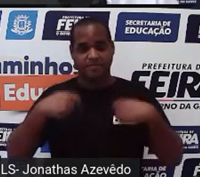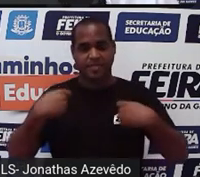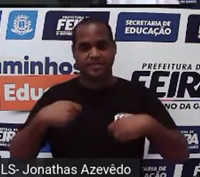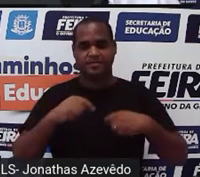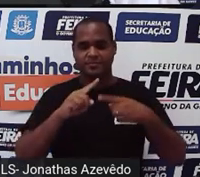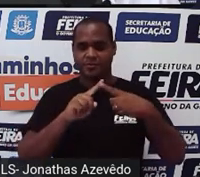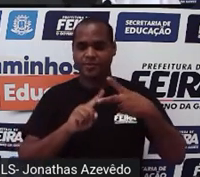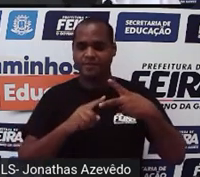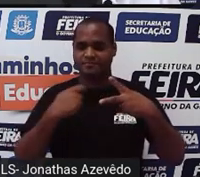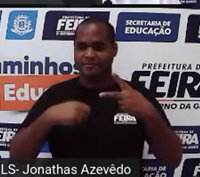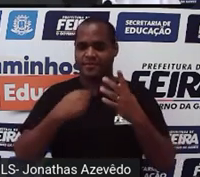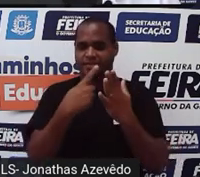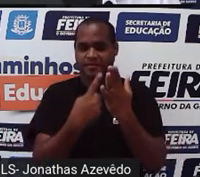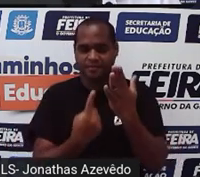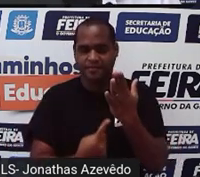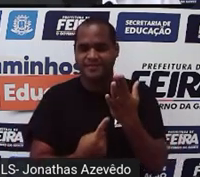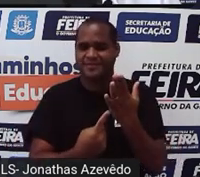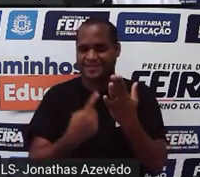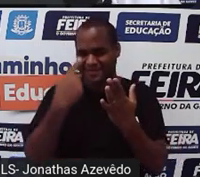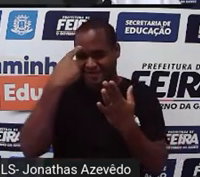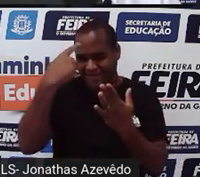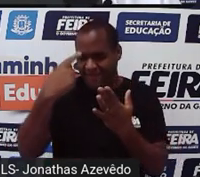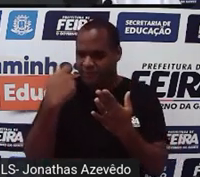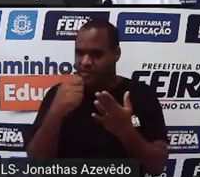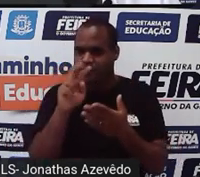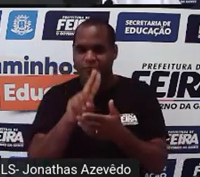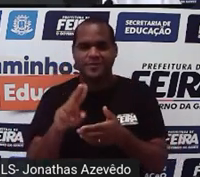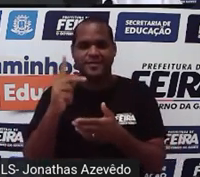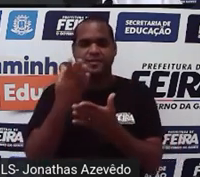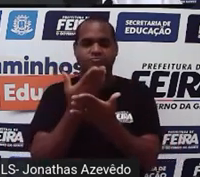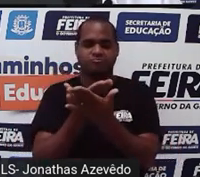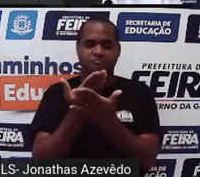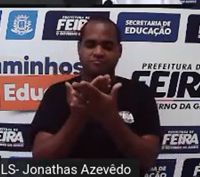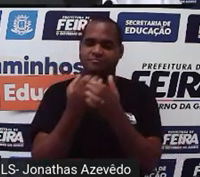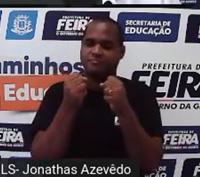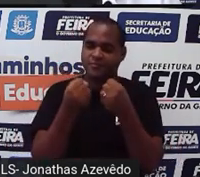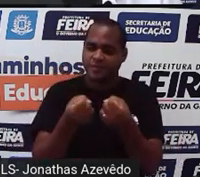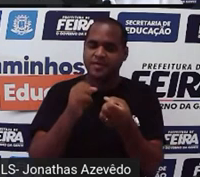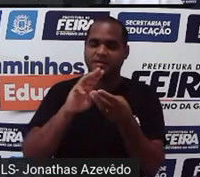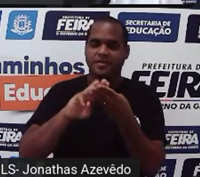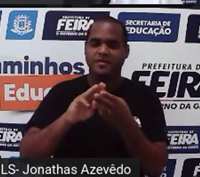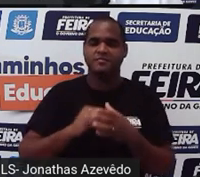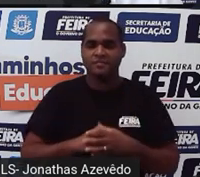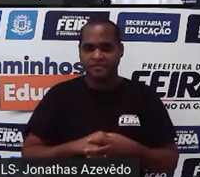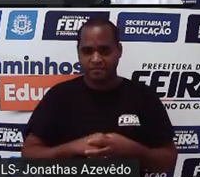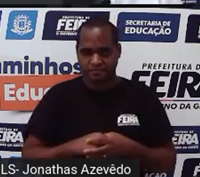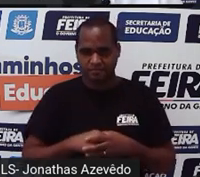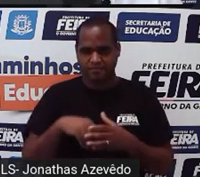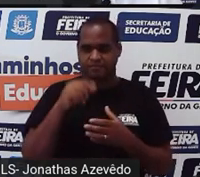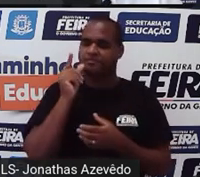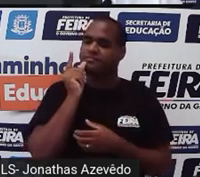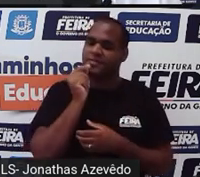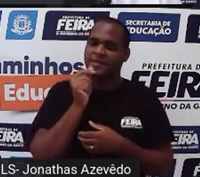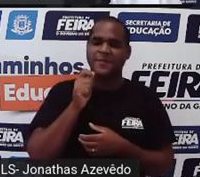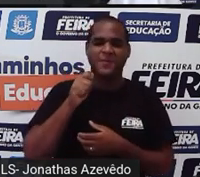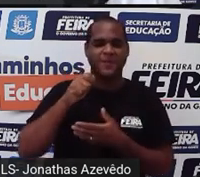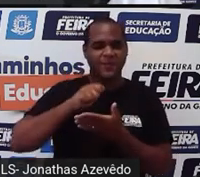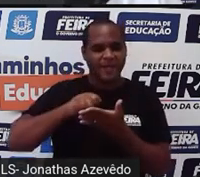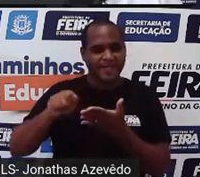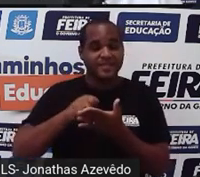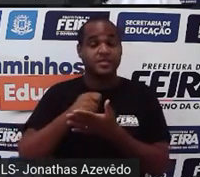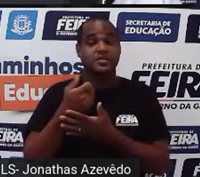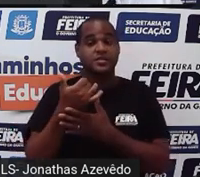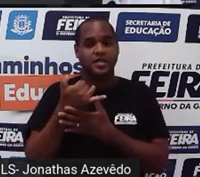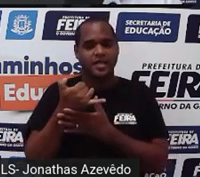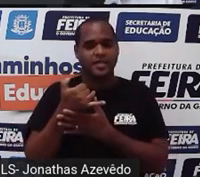precisar ir no seu caderno ele caderno e você usa para estudar matemática tá bom lápis borracha